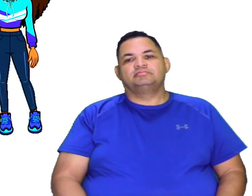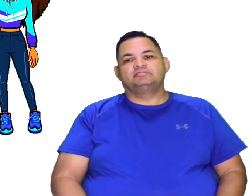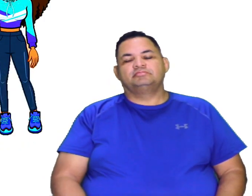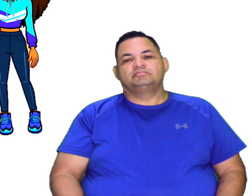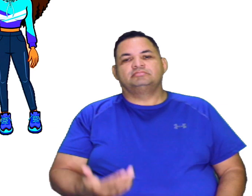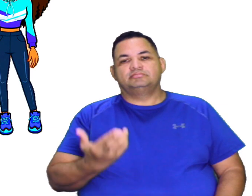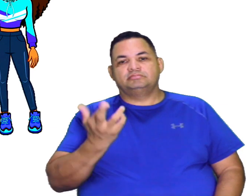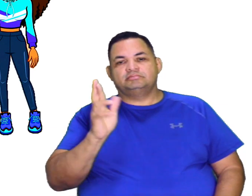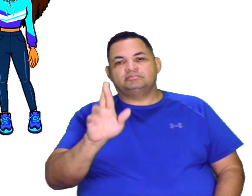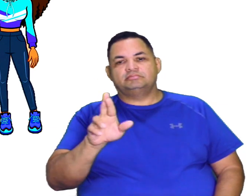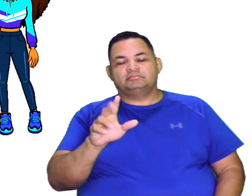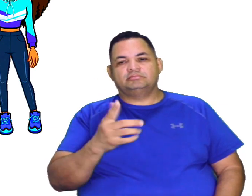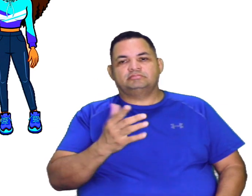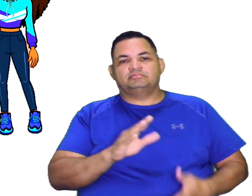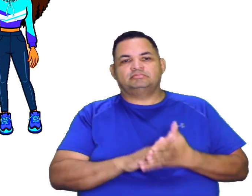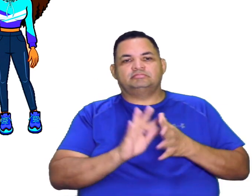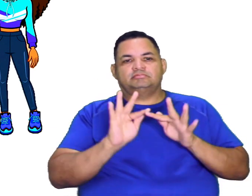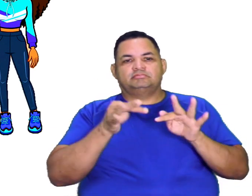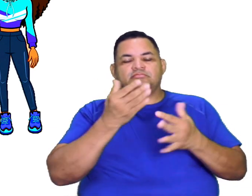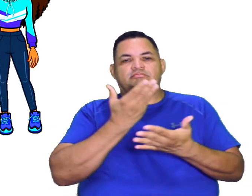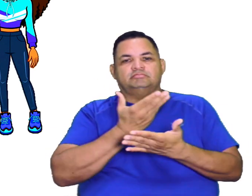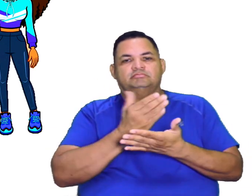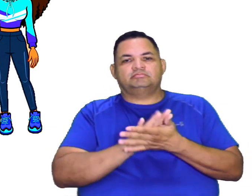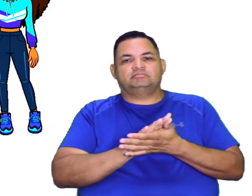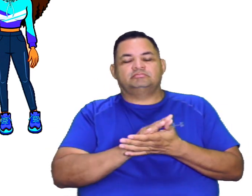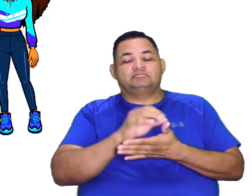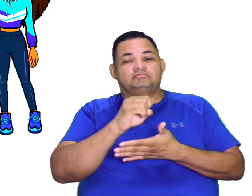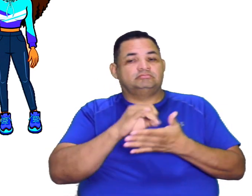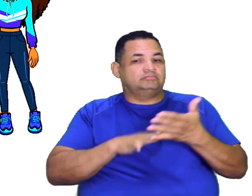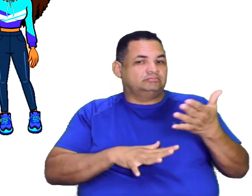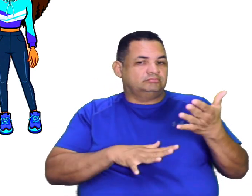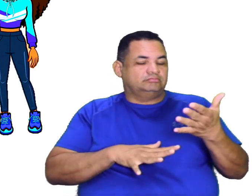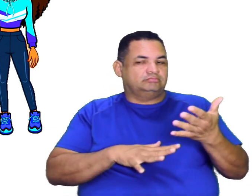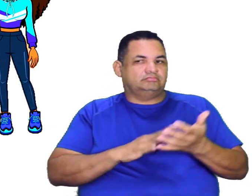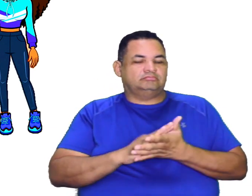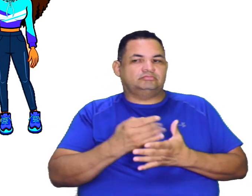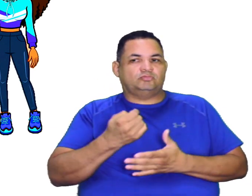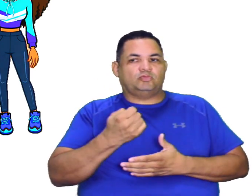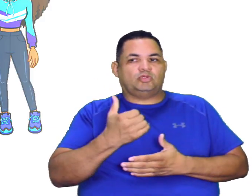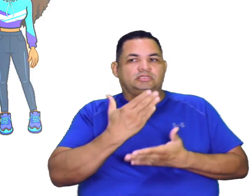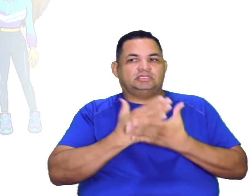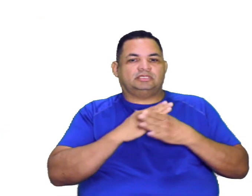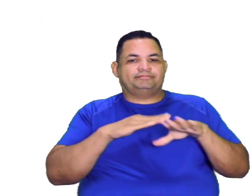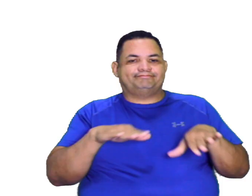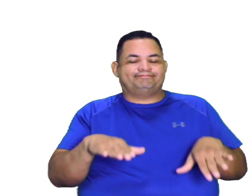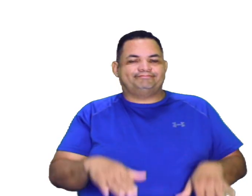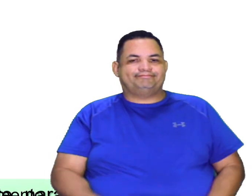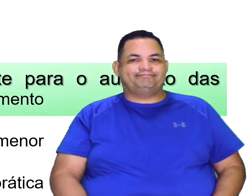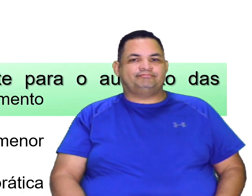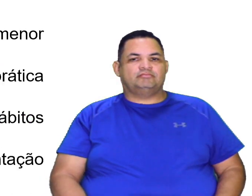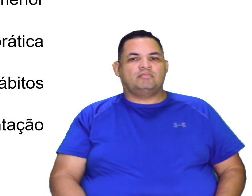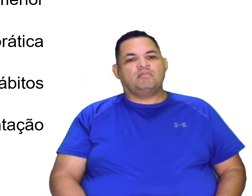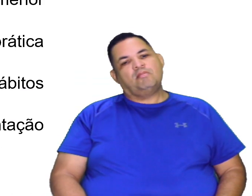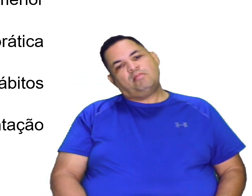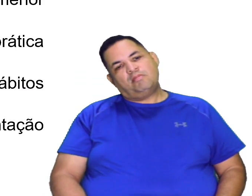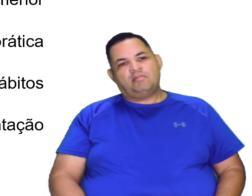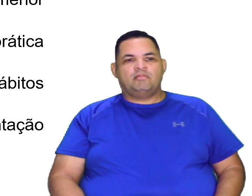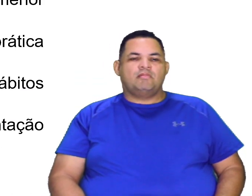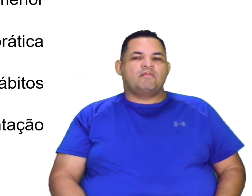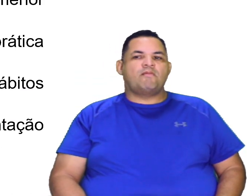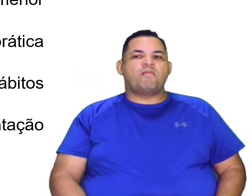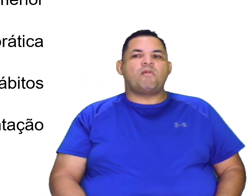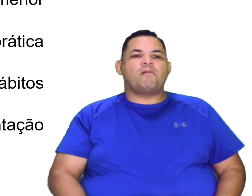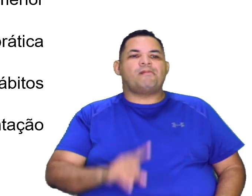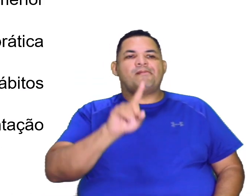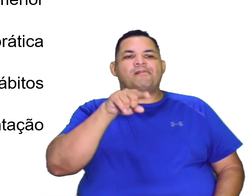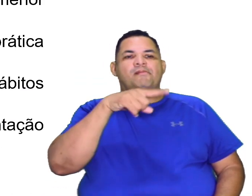Bora recuperar? Nossa última questão aí? Então, bora lá. Tá quase, né? Tá quase ali. Então, nós vamos